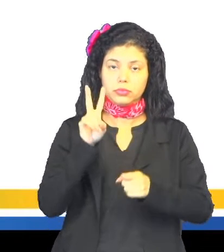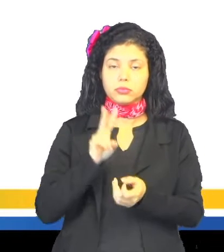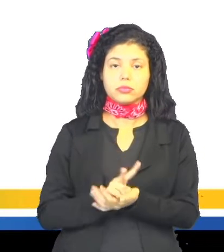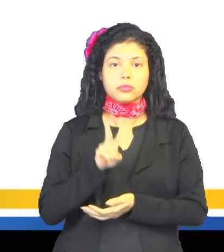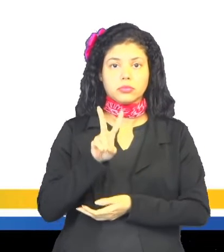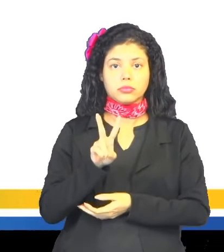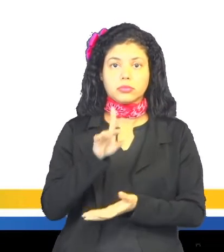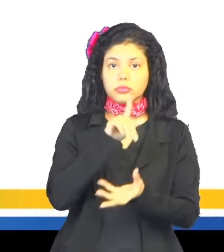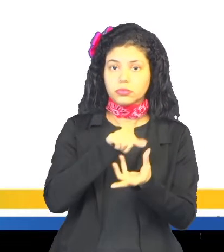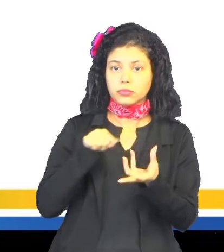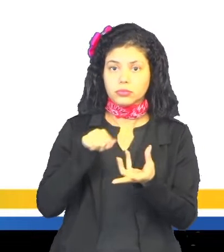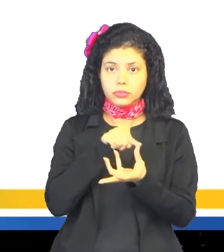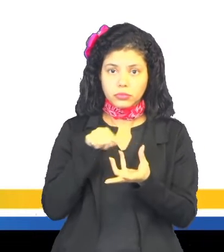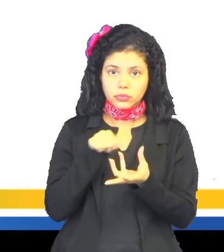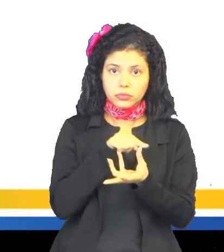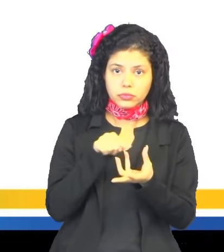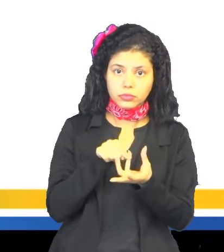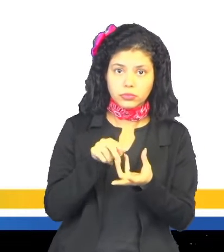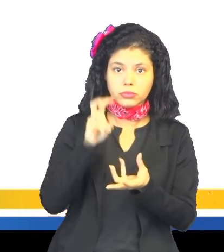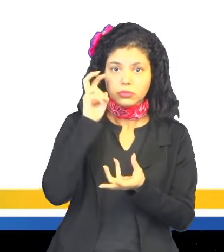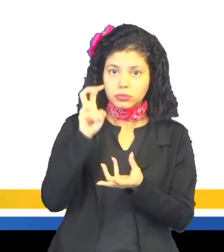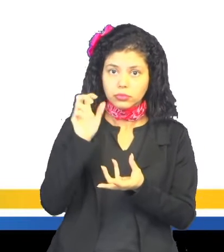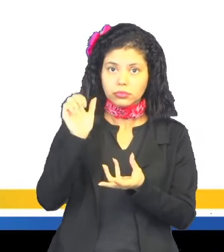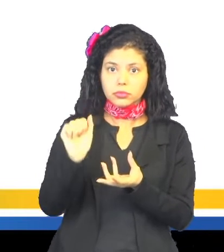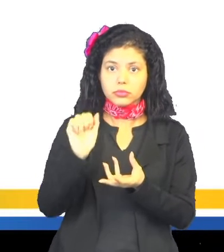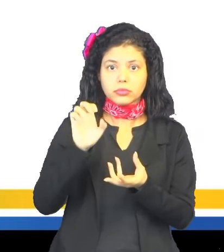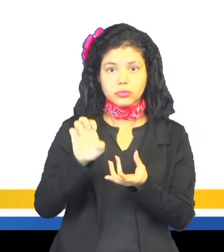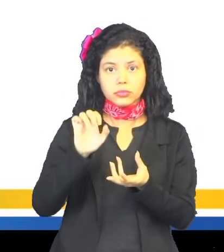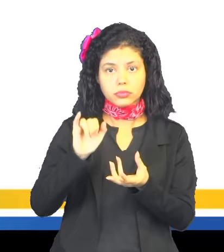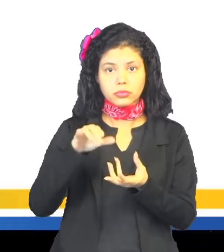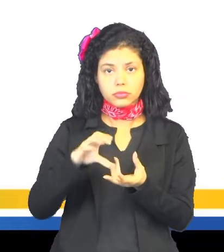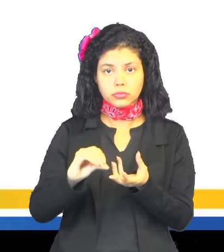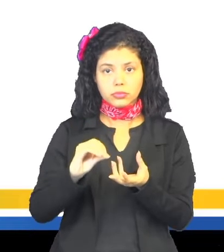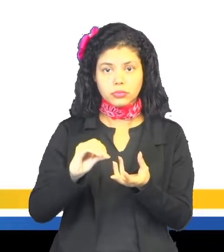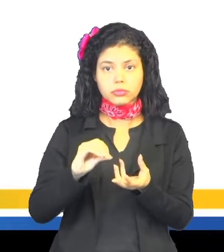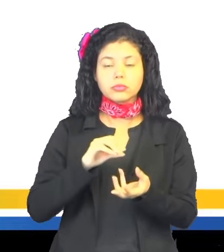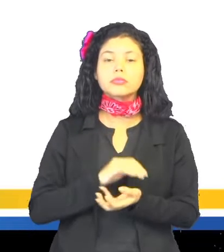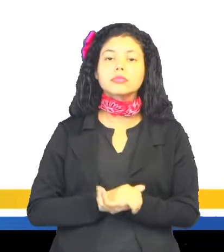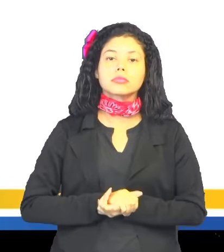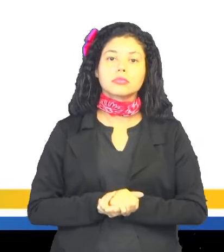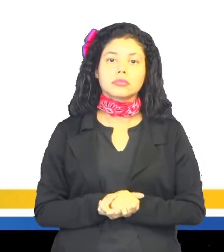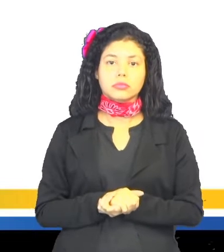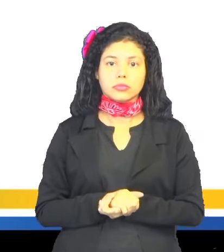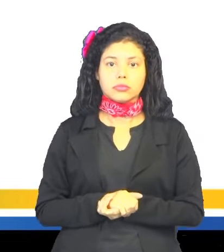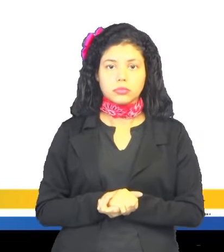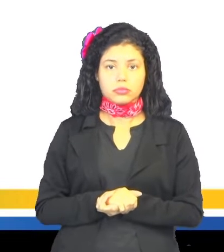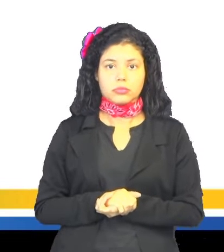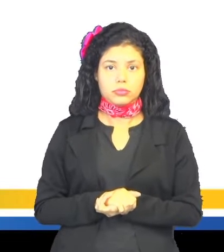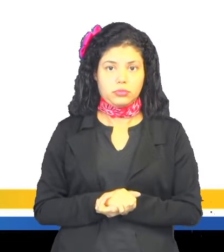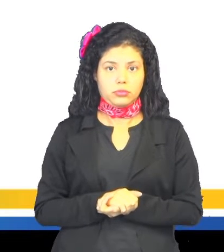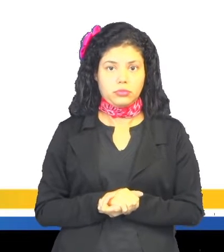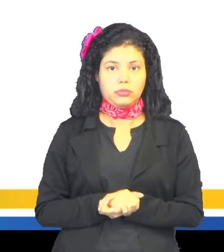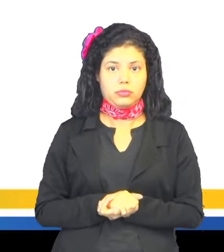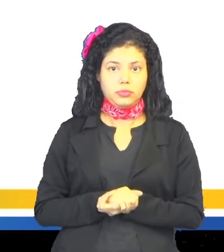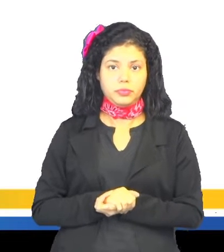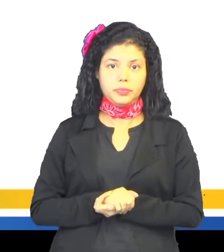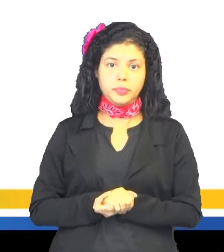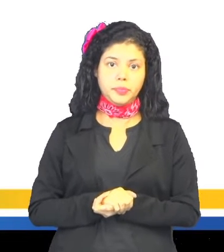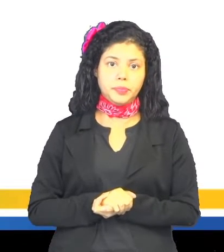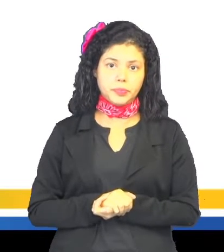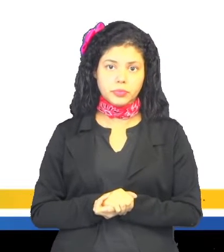das vogais né Nós temos as cinco vogais né que nem na Língua Portuguesa que é o